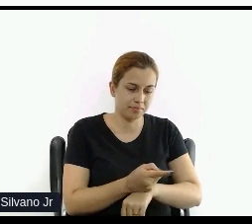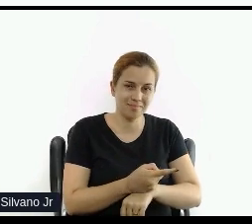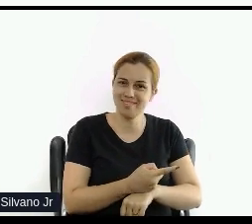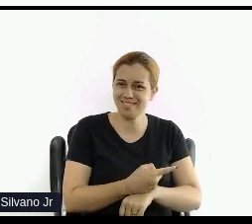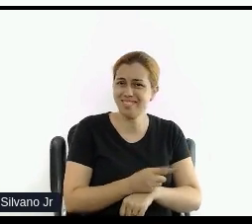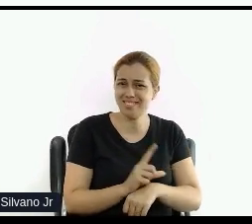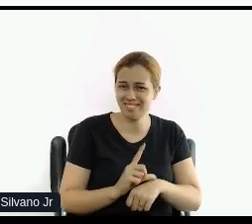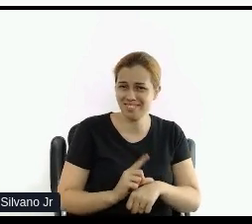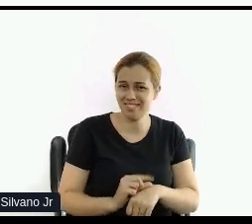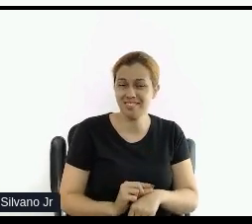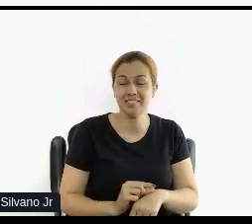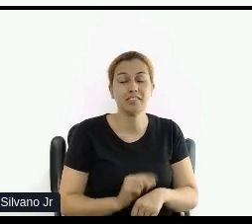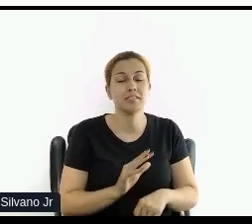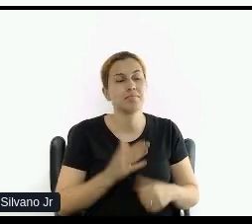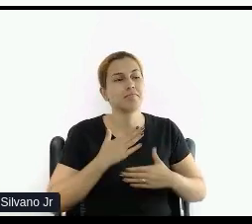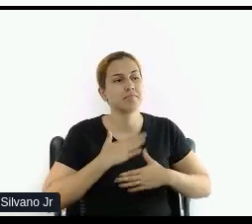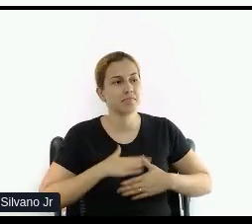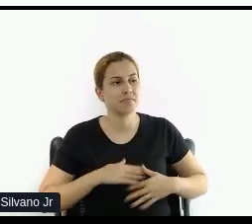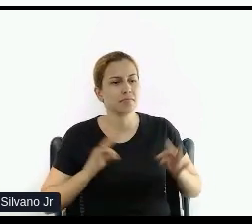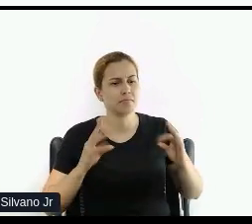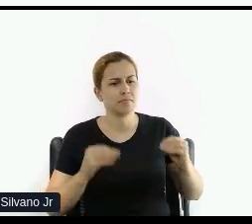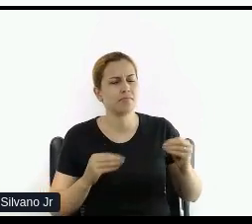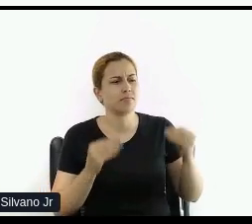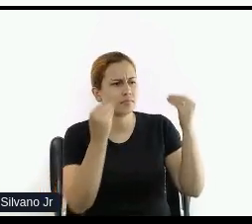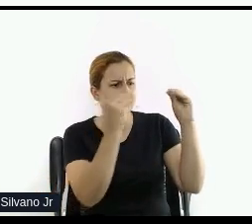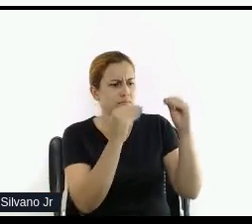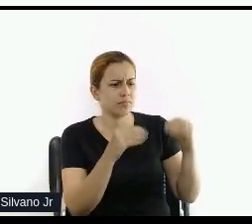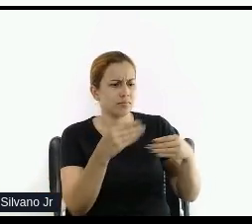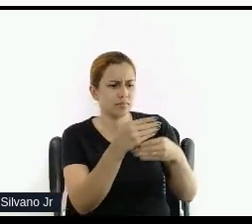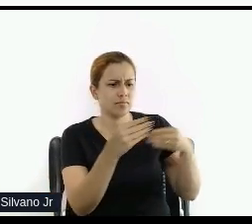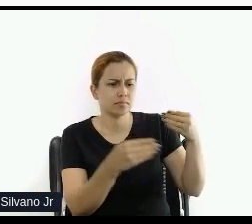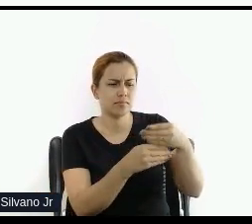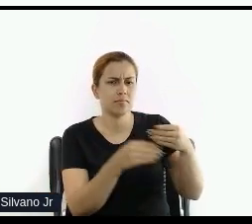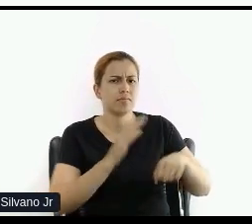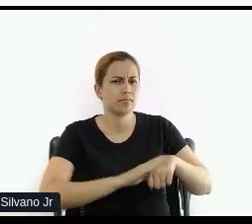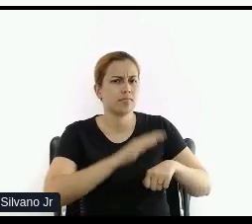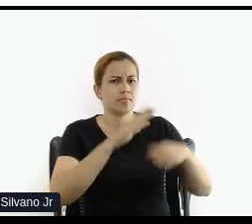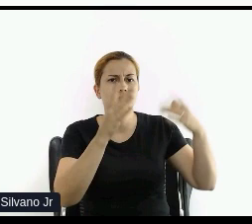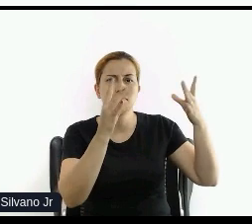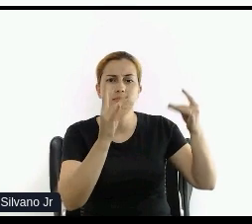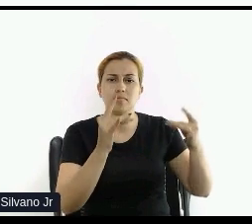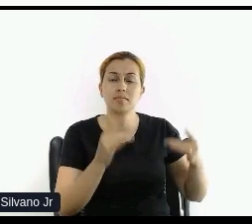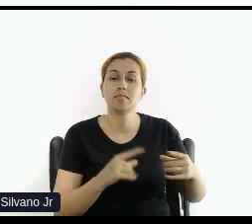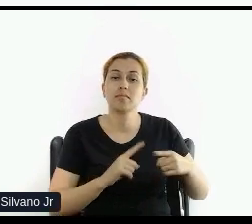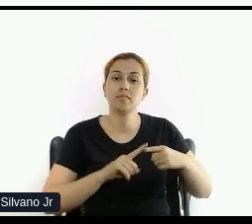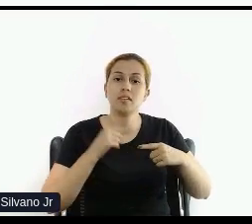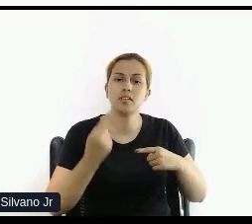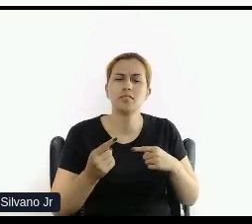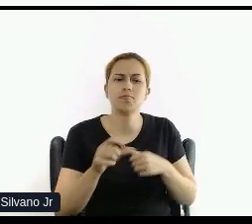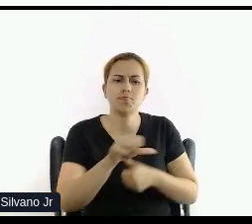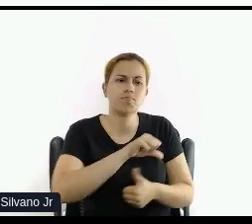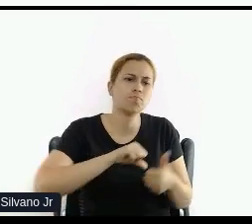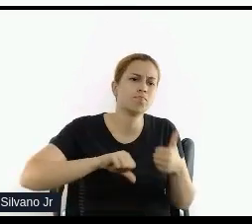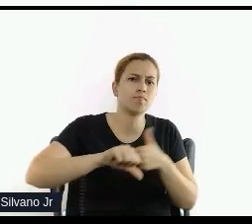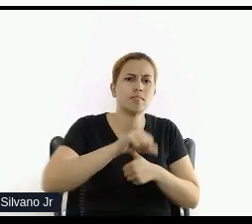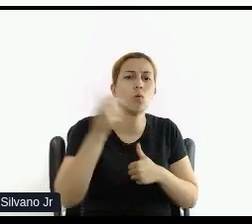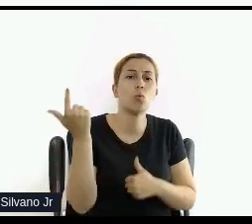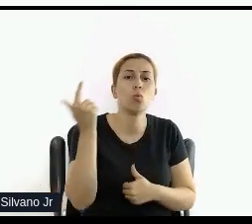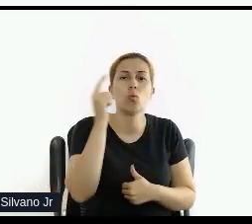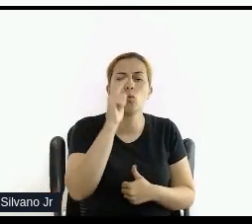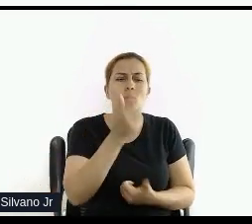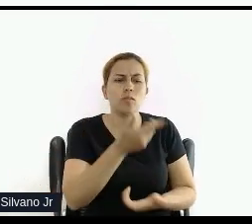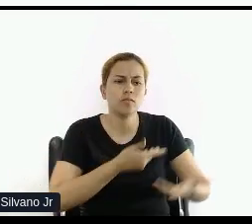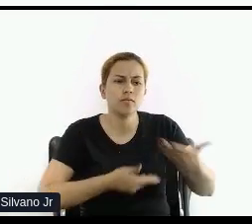mas coloquei todo o exemplo aqui de chamar a função, e depois a gente está modificando a imagem, para a gente conseguir estar passando ali